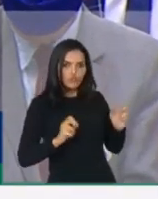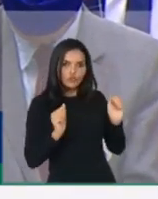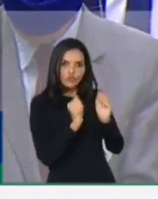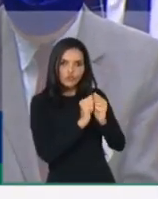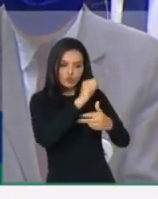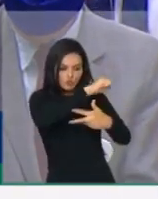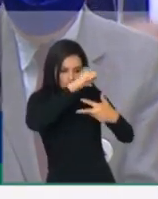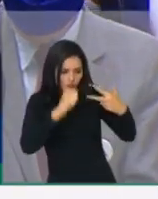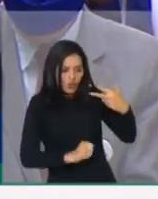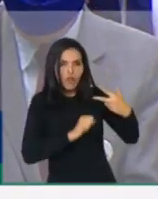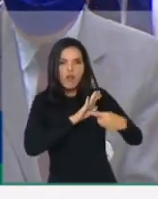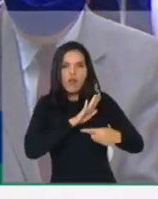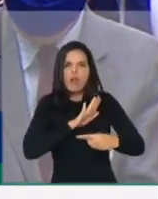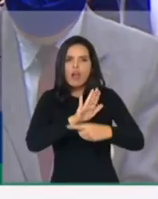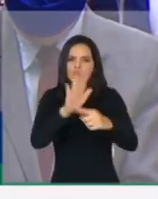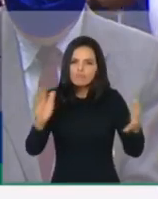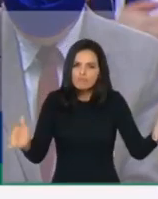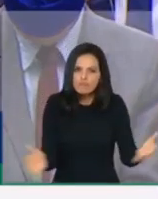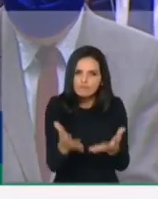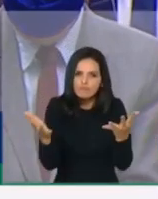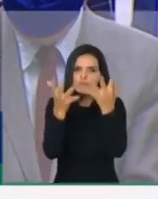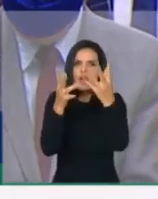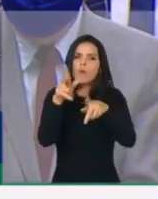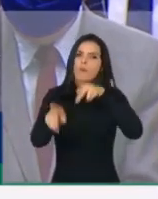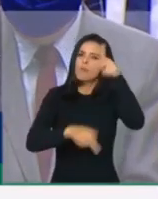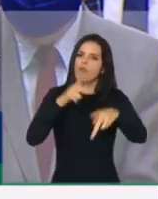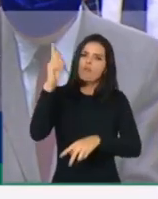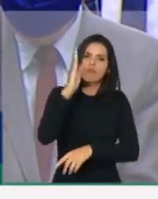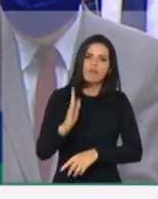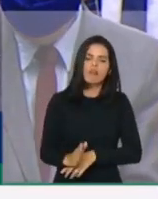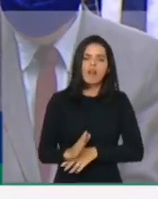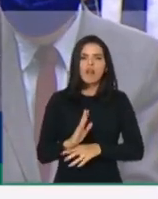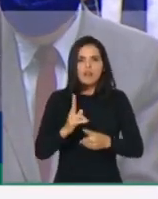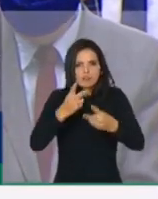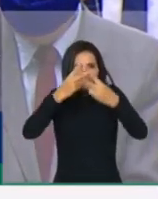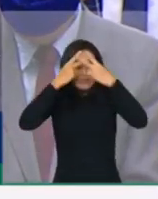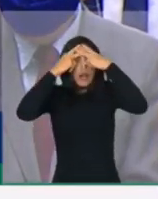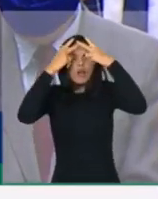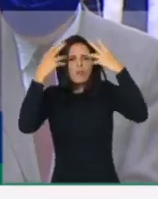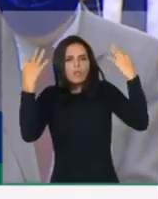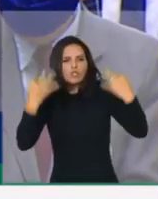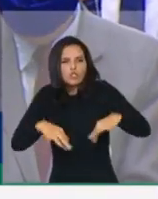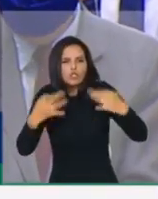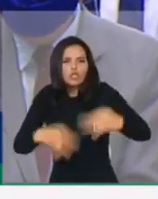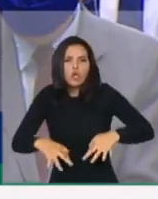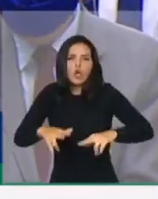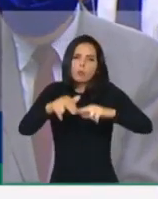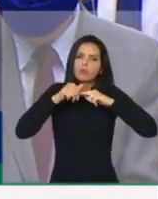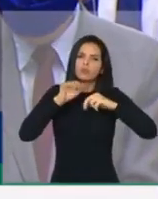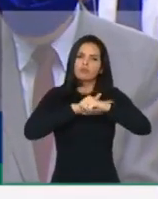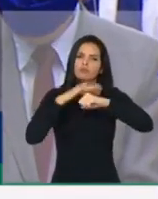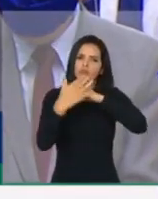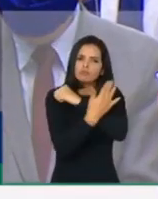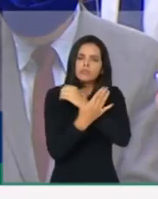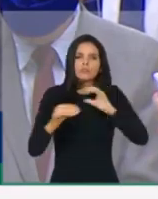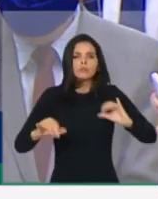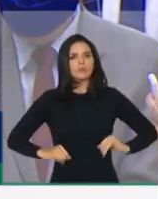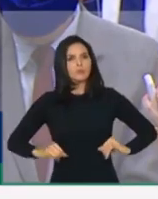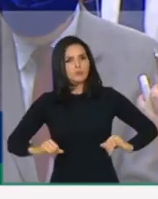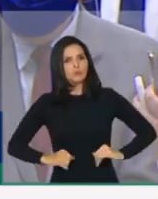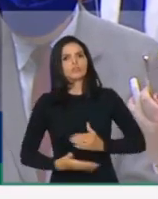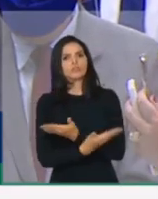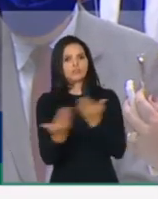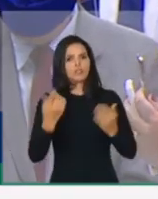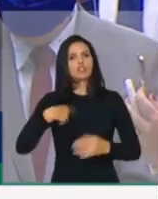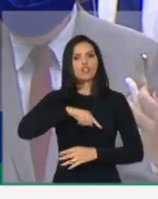poderes, ajudar o povo brasileiro a enfrentar os traumas e a dor e as dores da pandemia. Peço